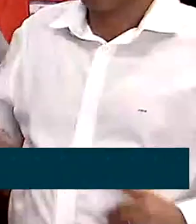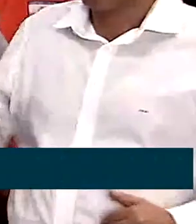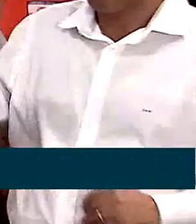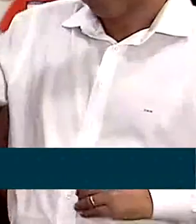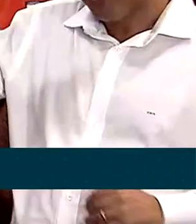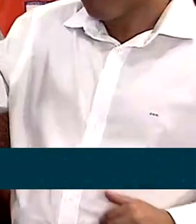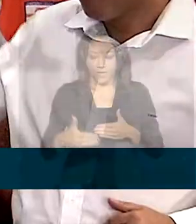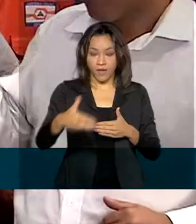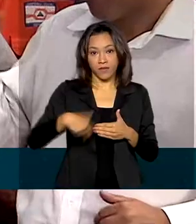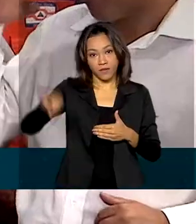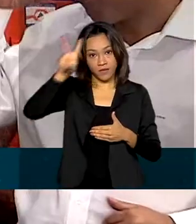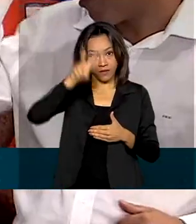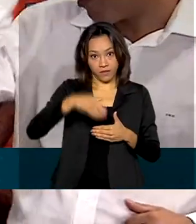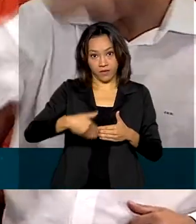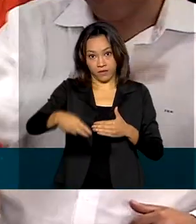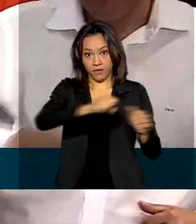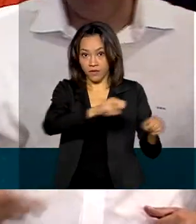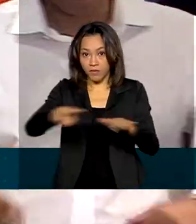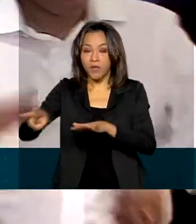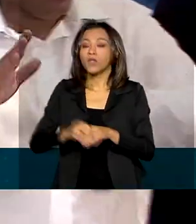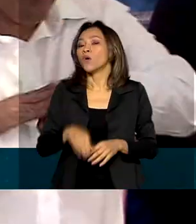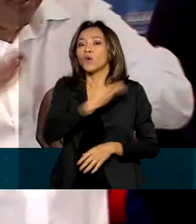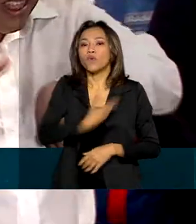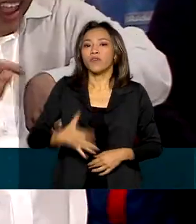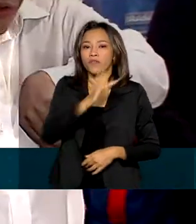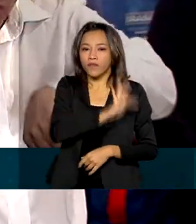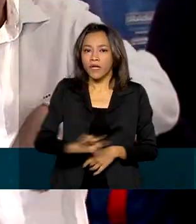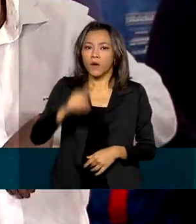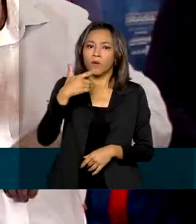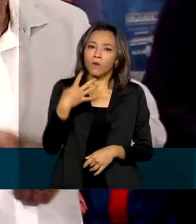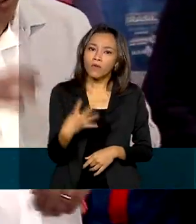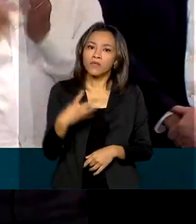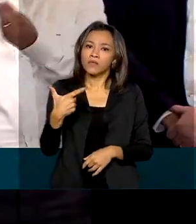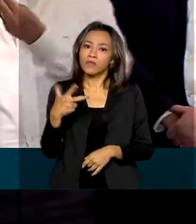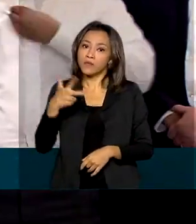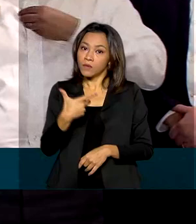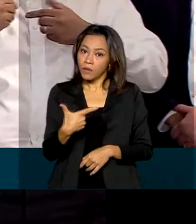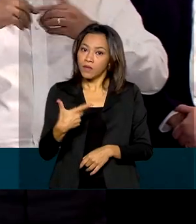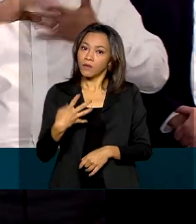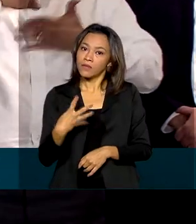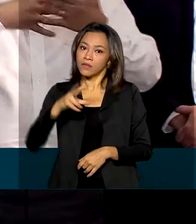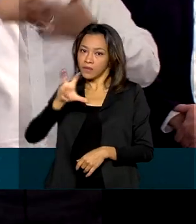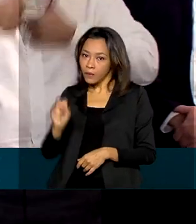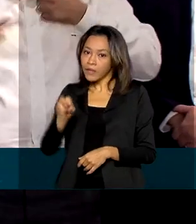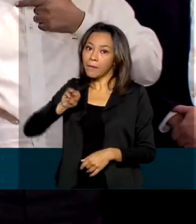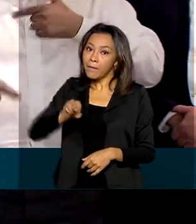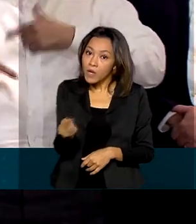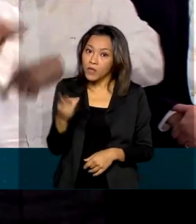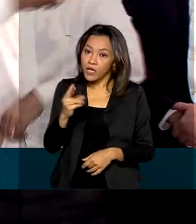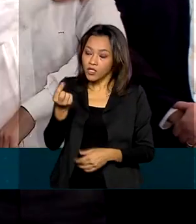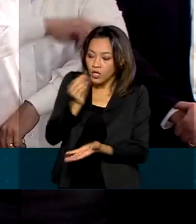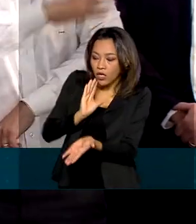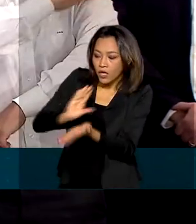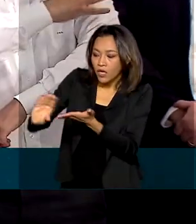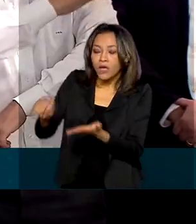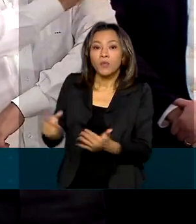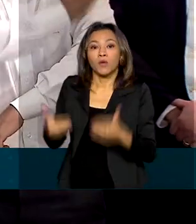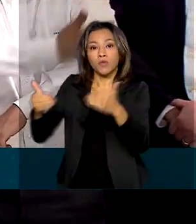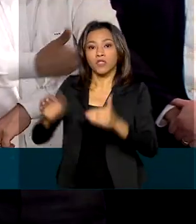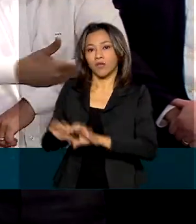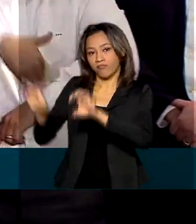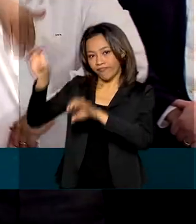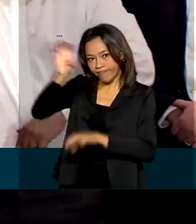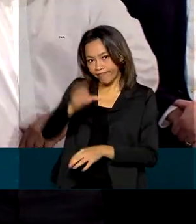Nesta semana, o governo federal disponibilizou 450 milhões de reais para o Ministério do Desenvolvimento Regional. Esses